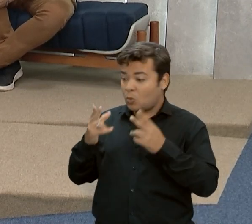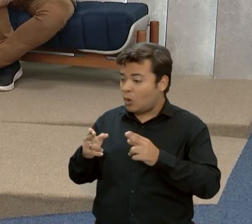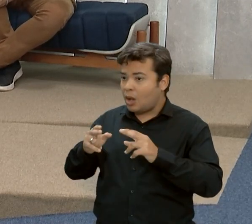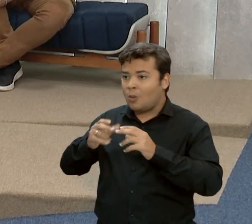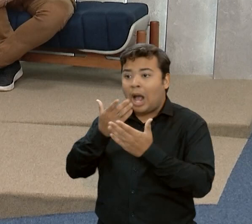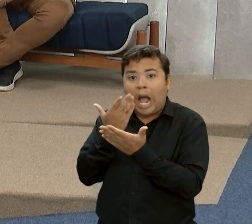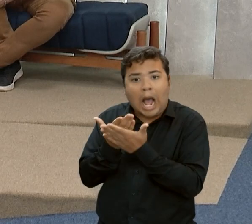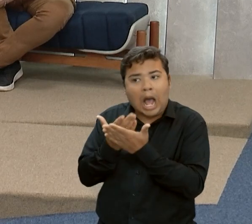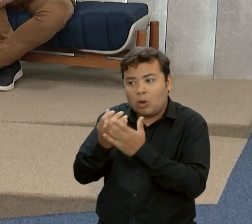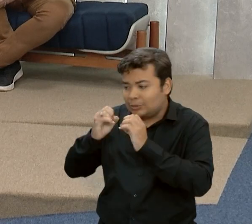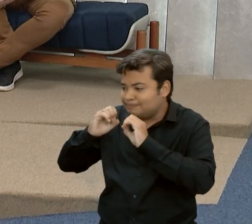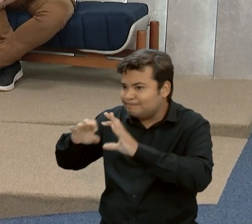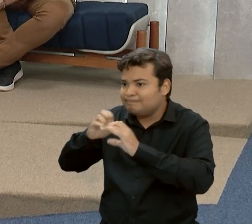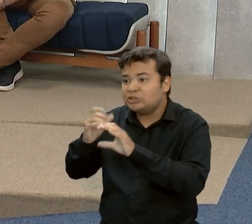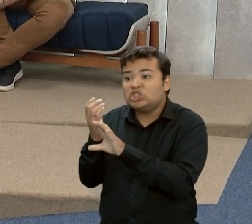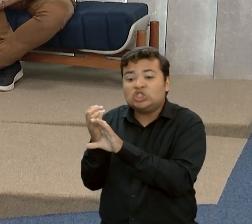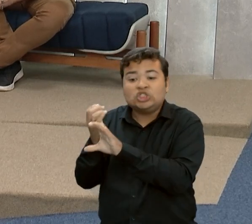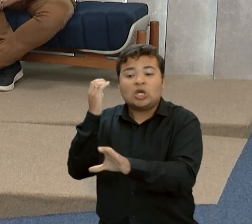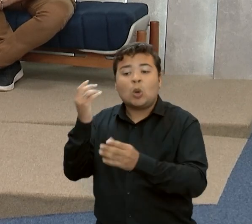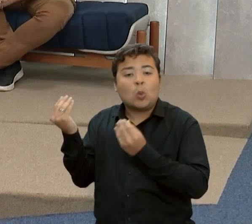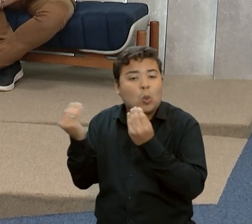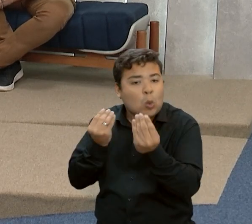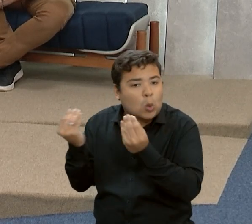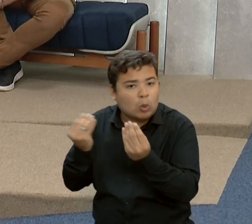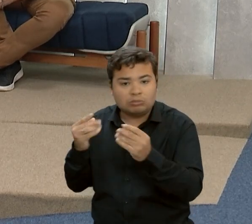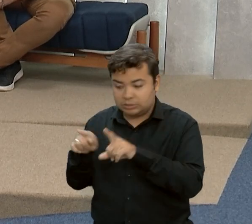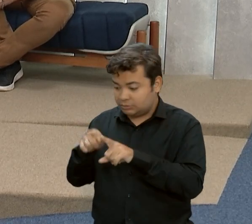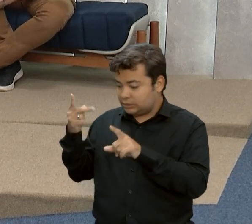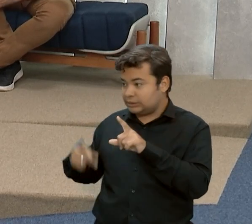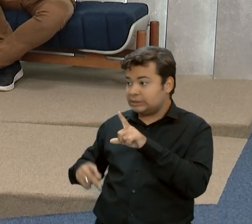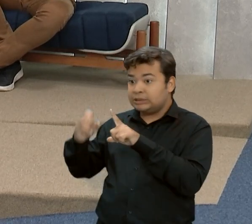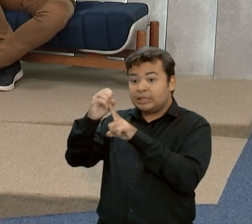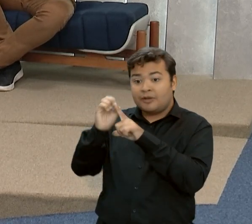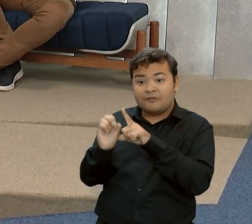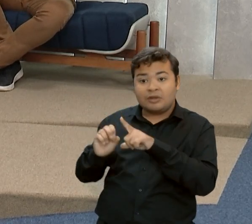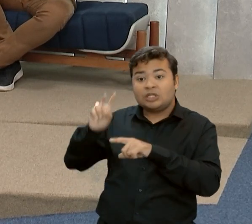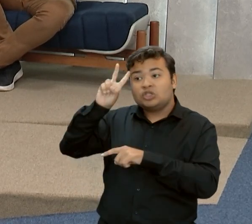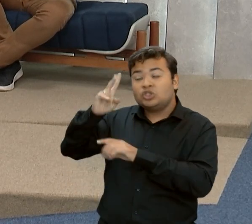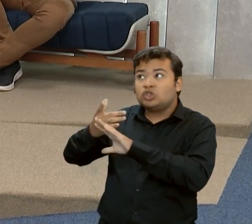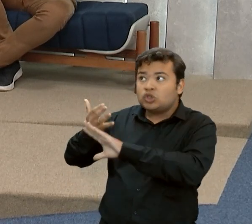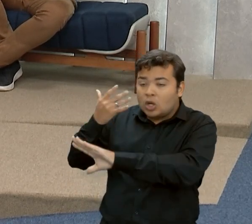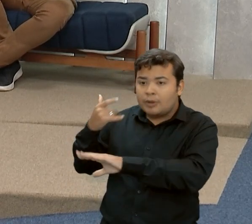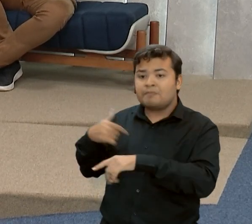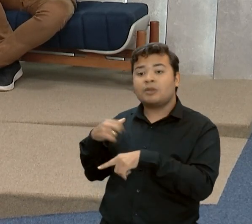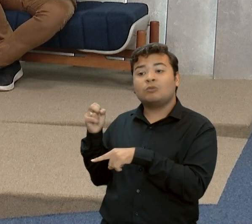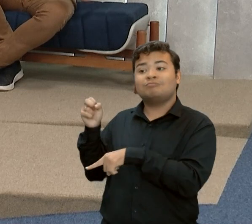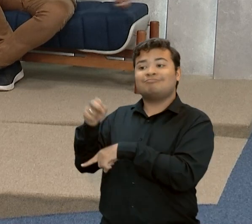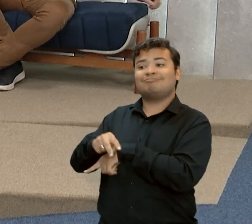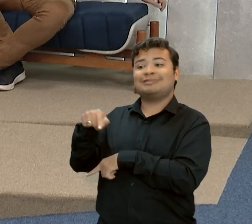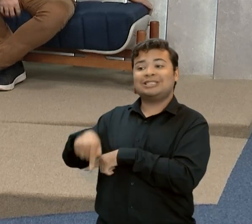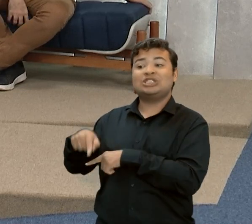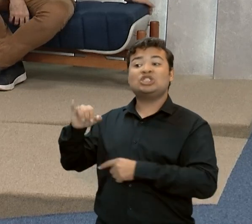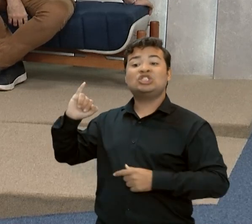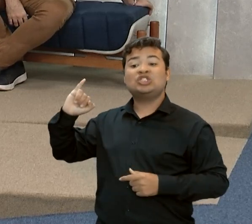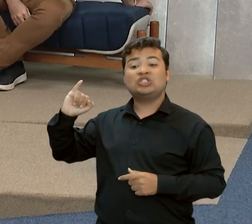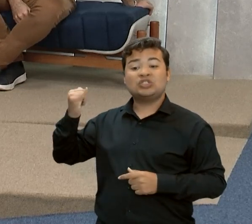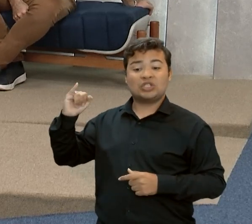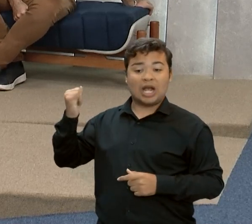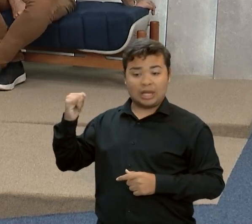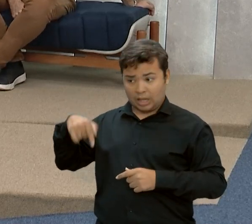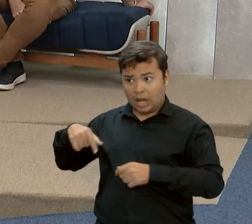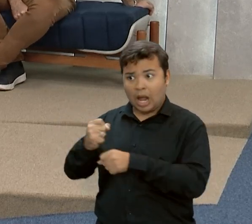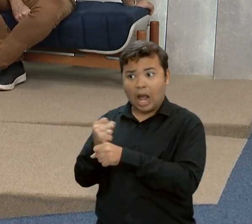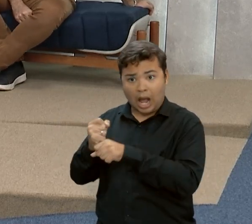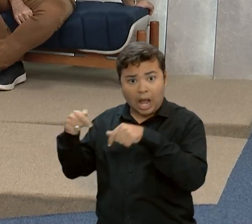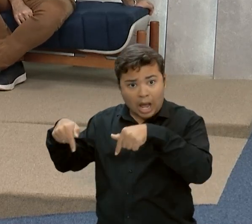engenharia, também a história, né, dessa TV que, assim, eu faço parte desde janeiro, cheguei já esse